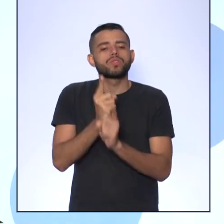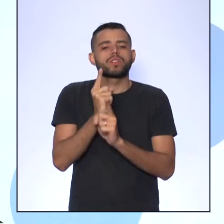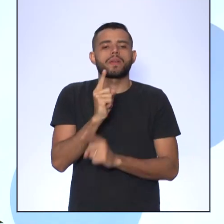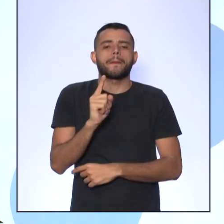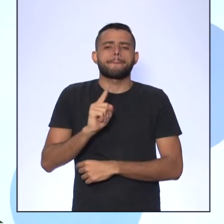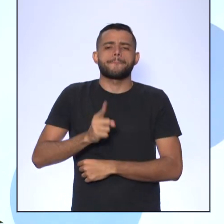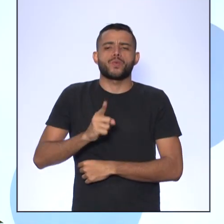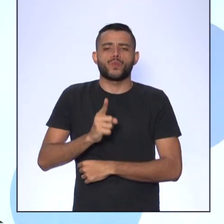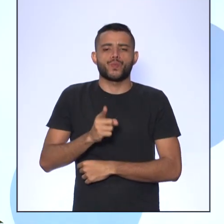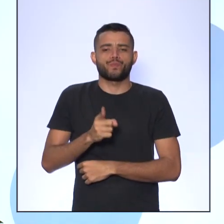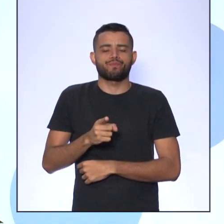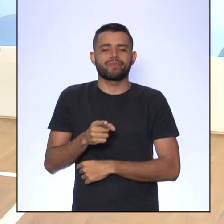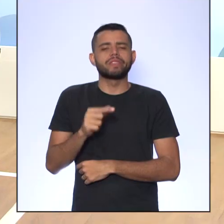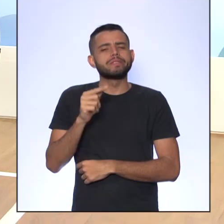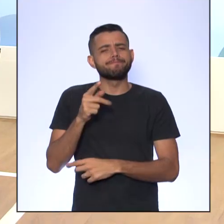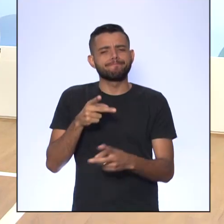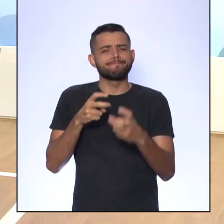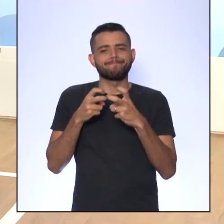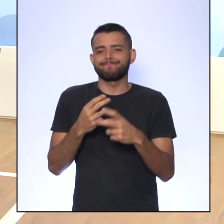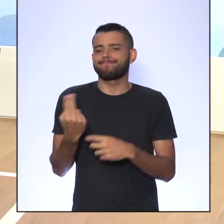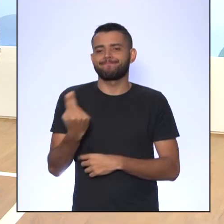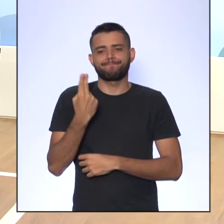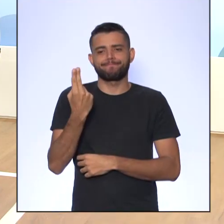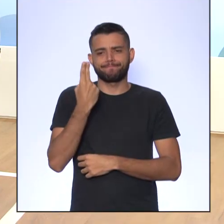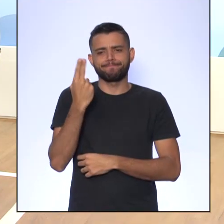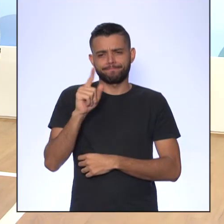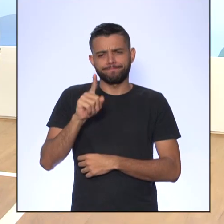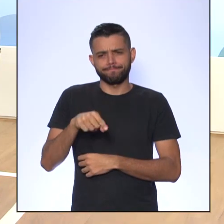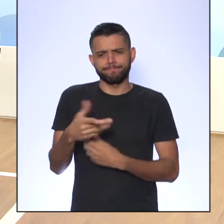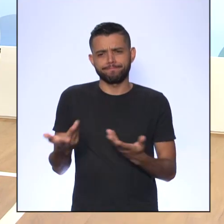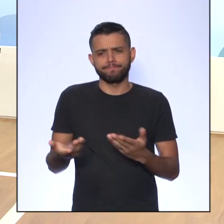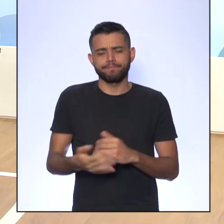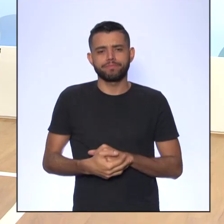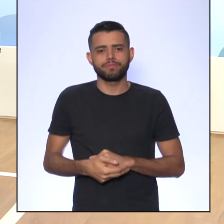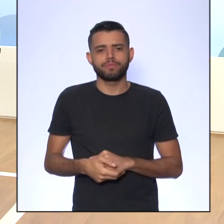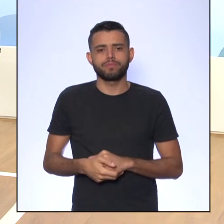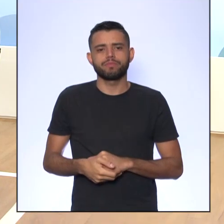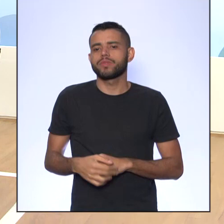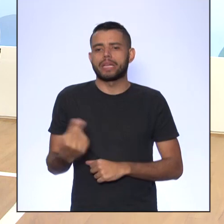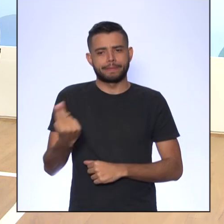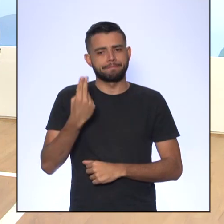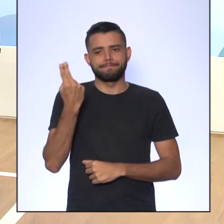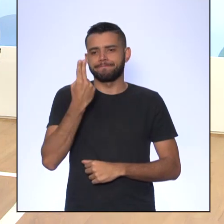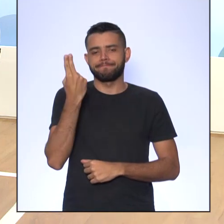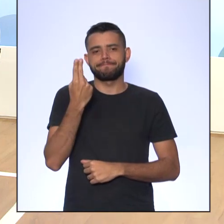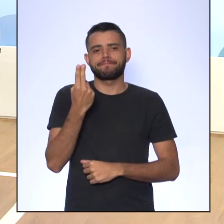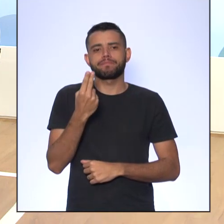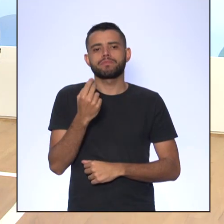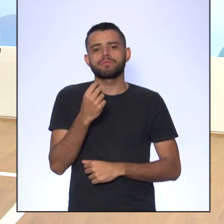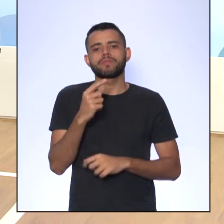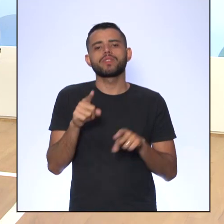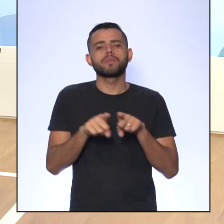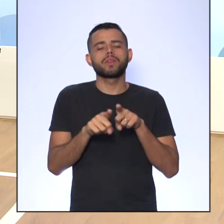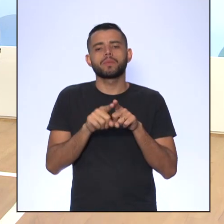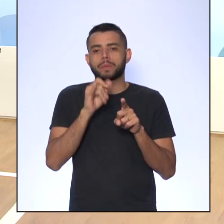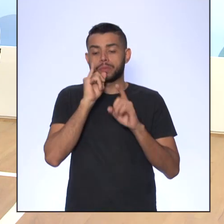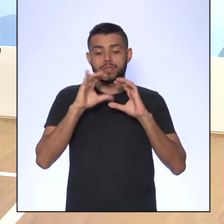vocês enxergariam que não caberia, né, Isaac? Não caberia, não caberia. E, inclusive, a gente também, por exemplo, em estádios de